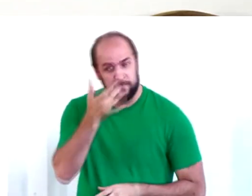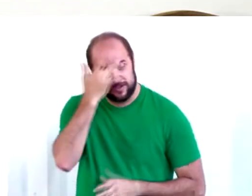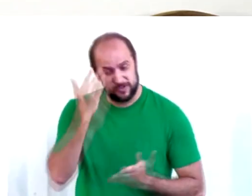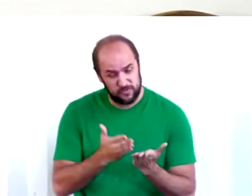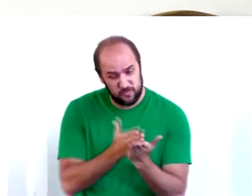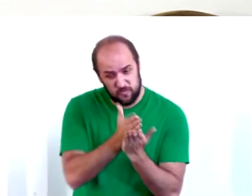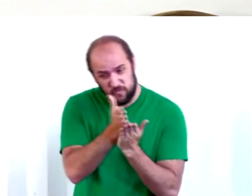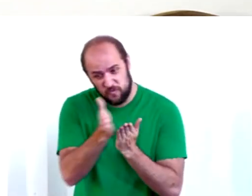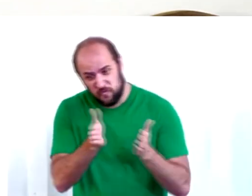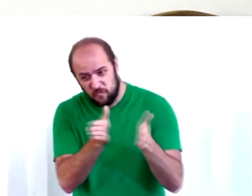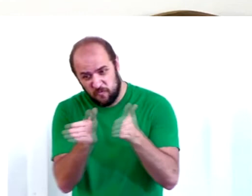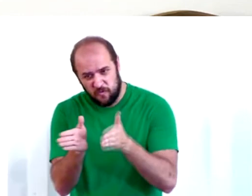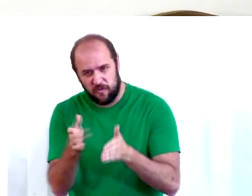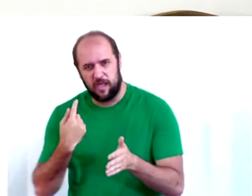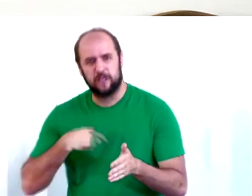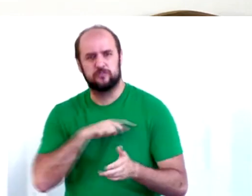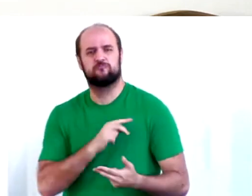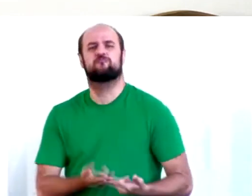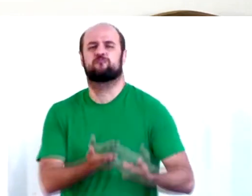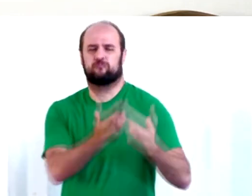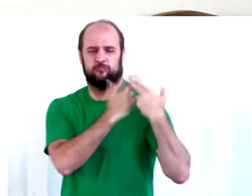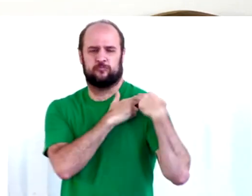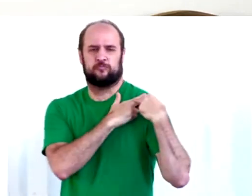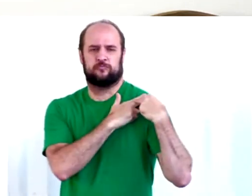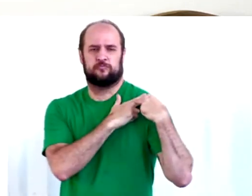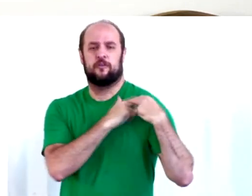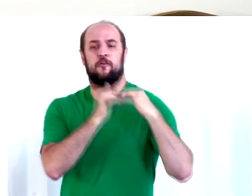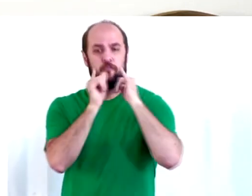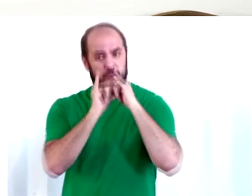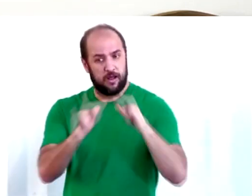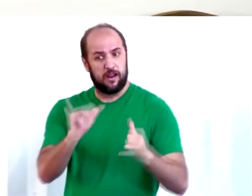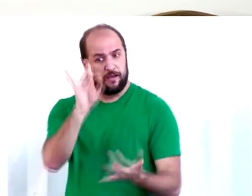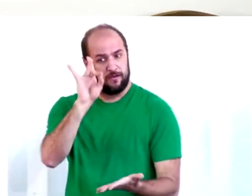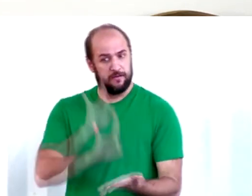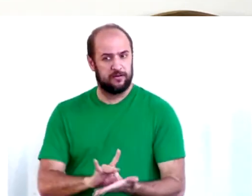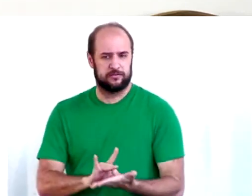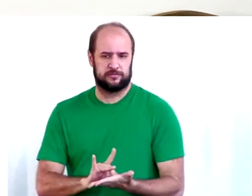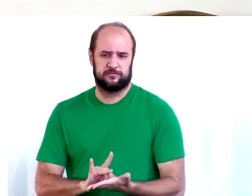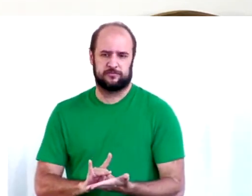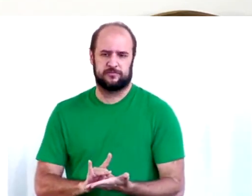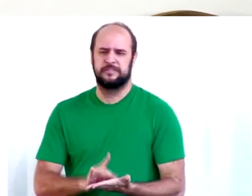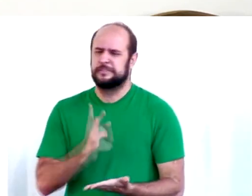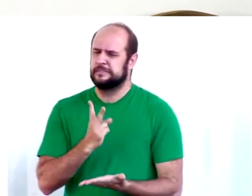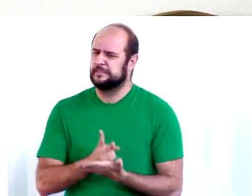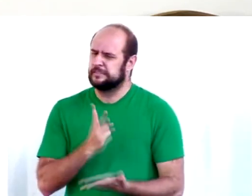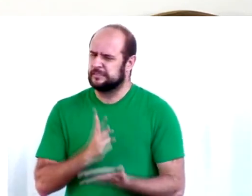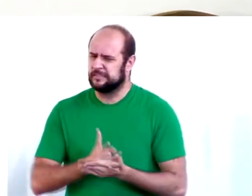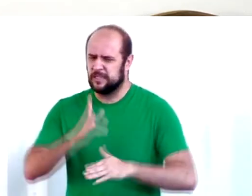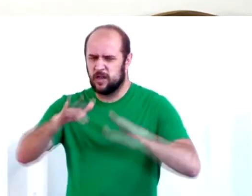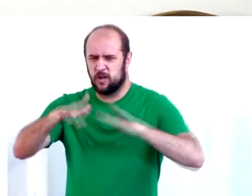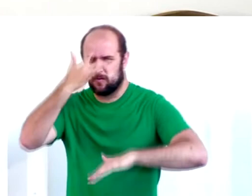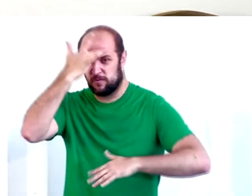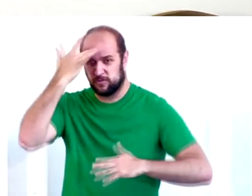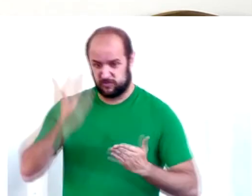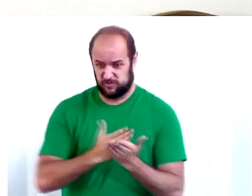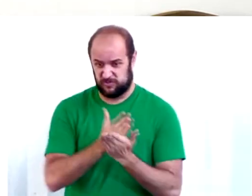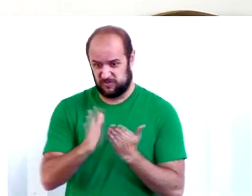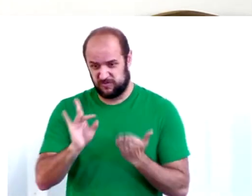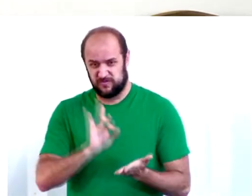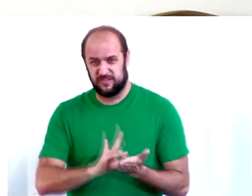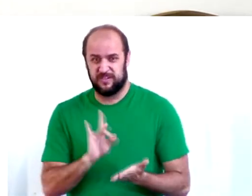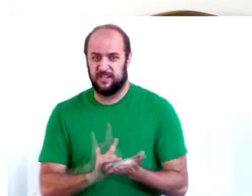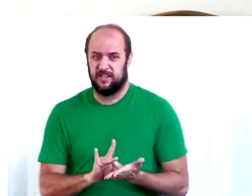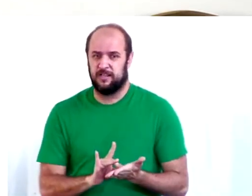uma obrigação nossa levar a verdade. Todas as vezes que alguém se desvia da verdade, segue uma